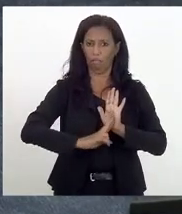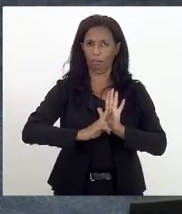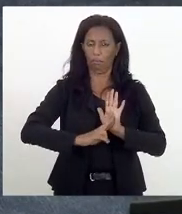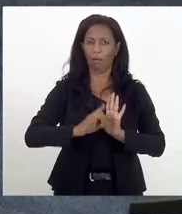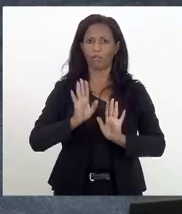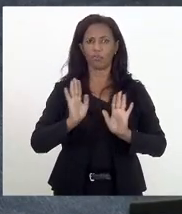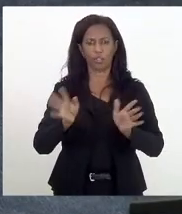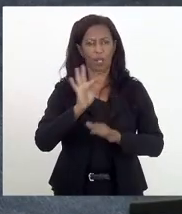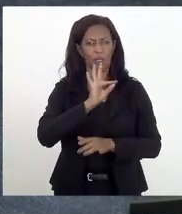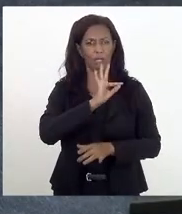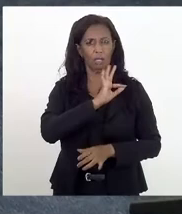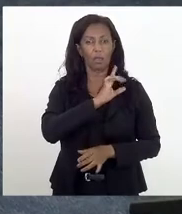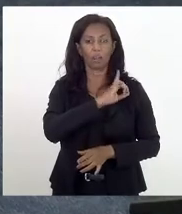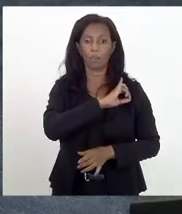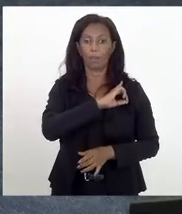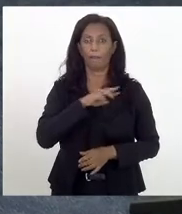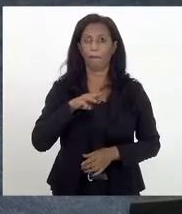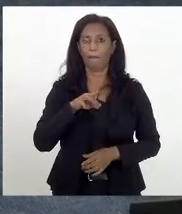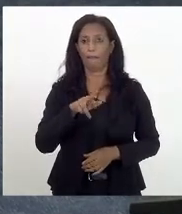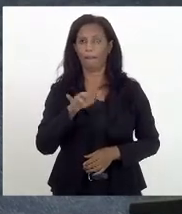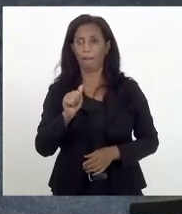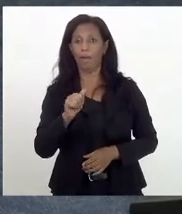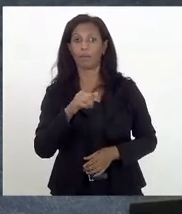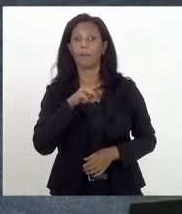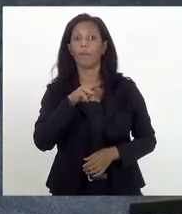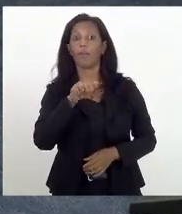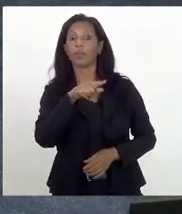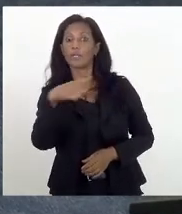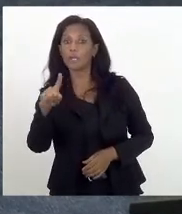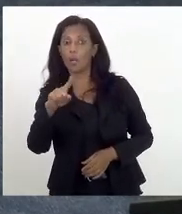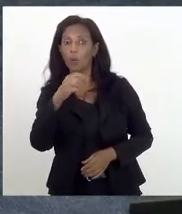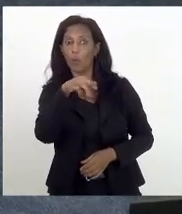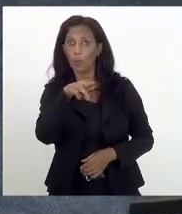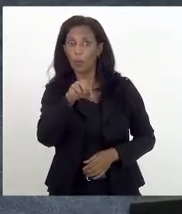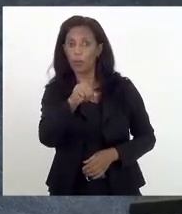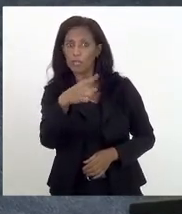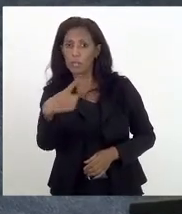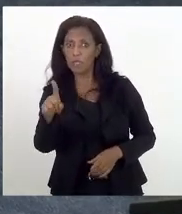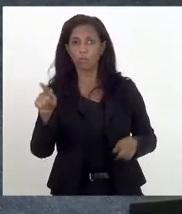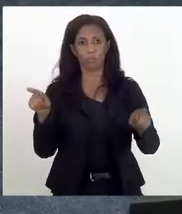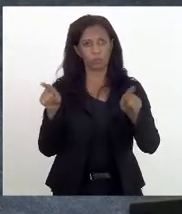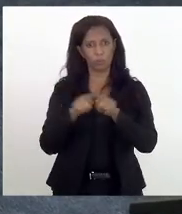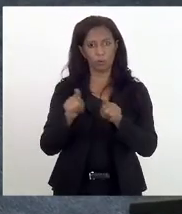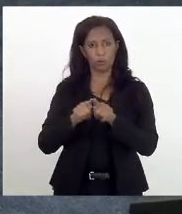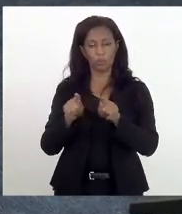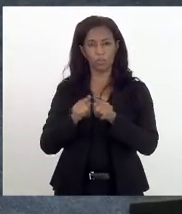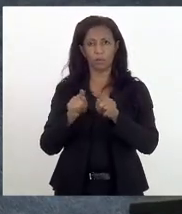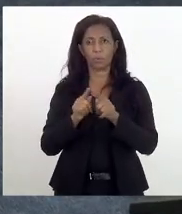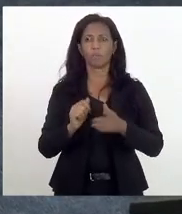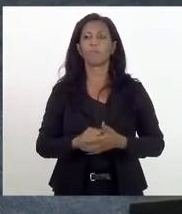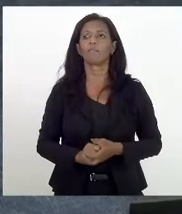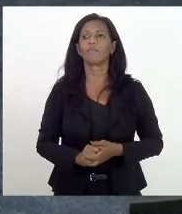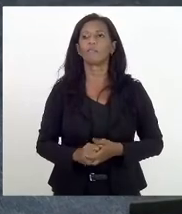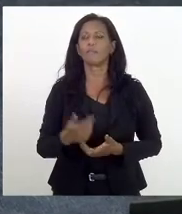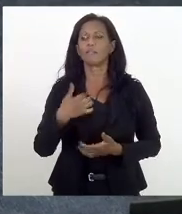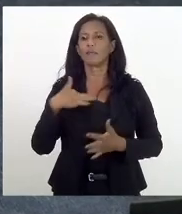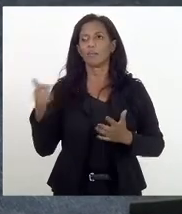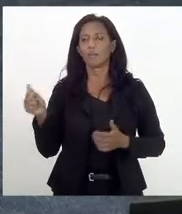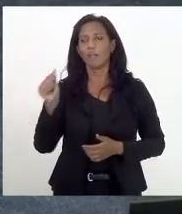Martha Rocha que é mostrar um também uma moça e também me associei